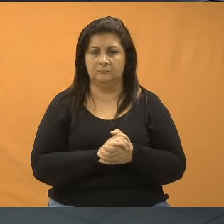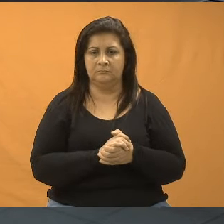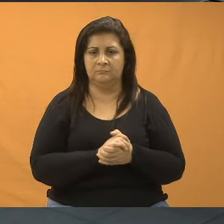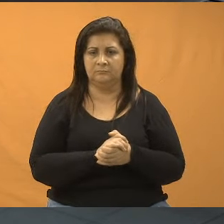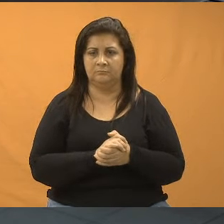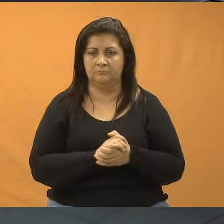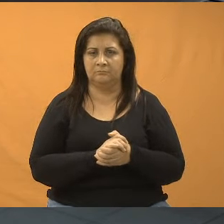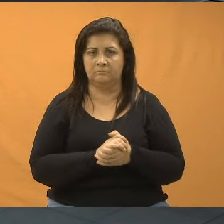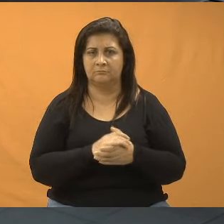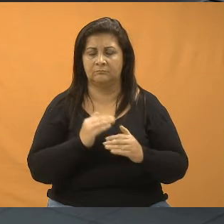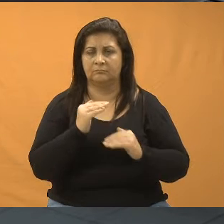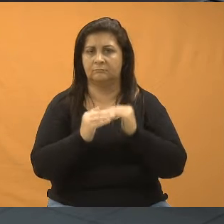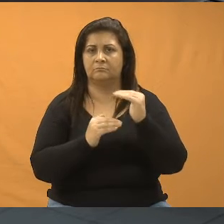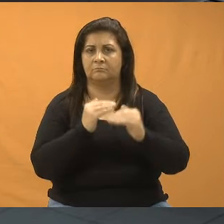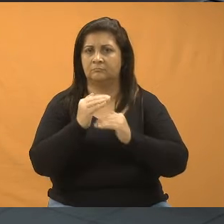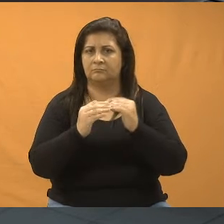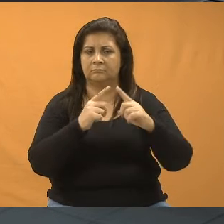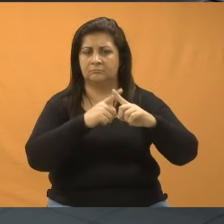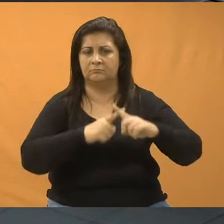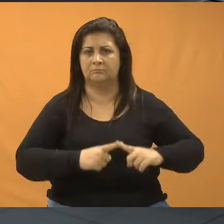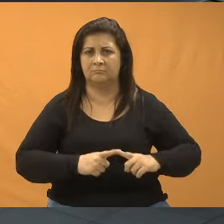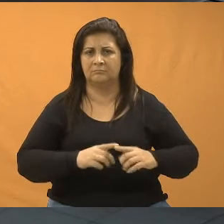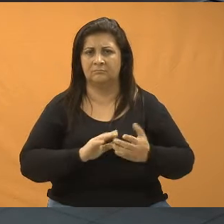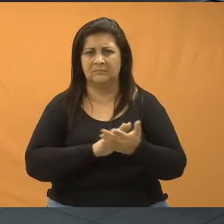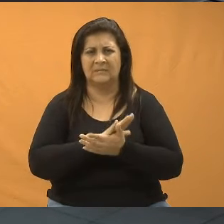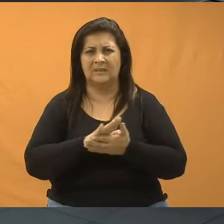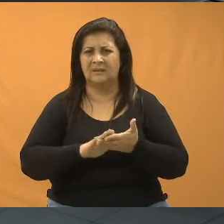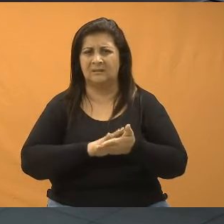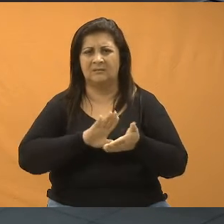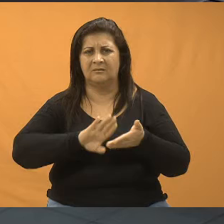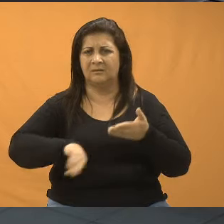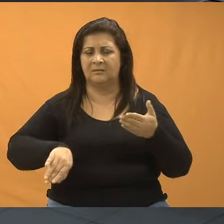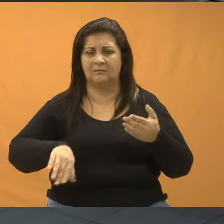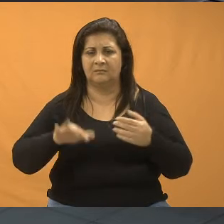esse processo de disputa. Não tem nada a ver com a faculdade.